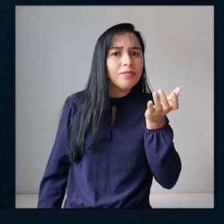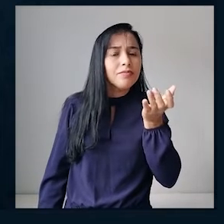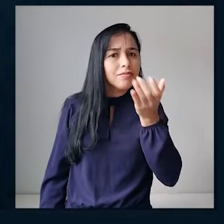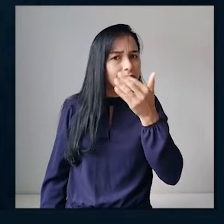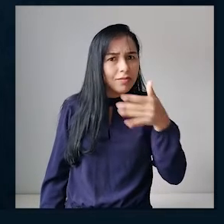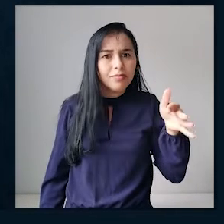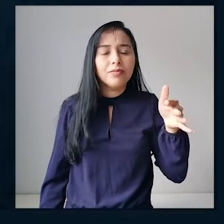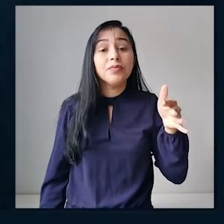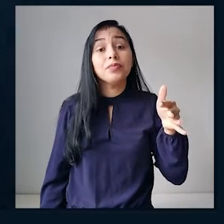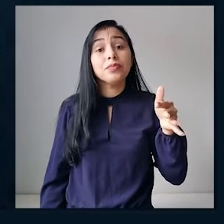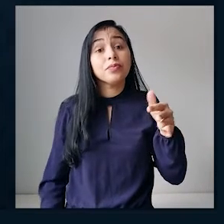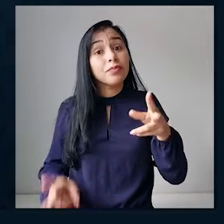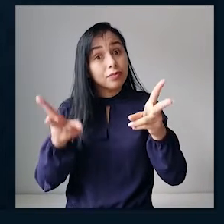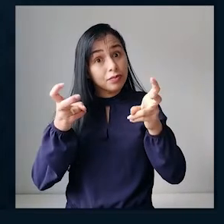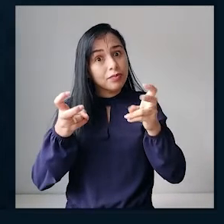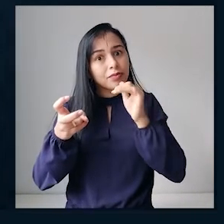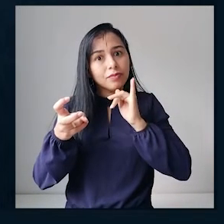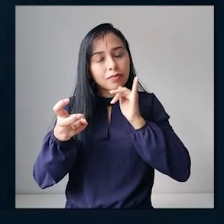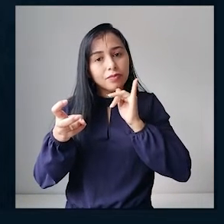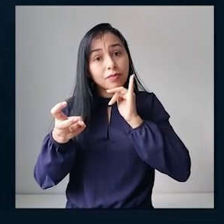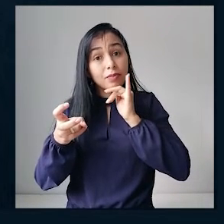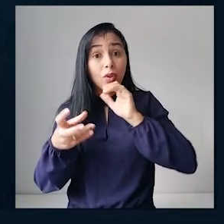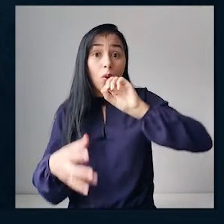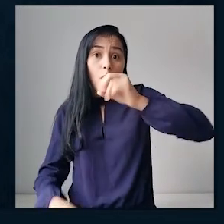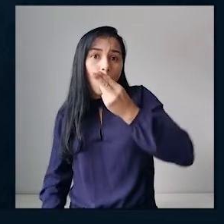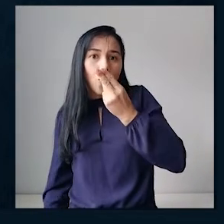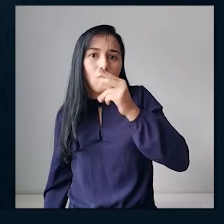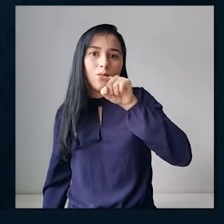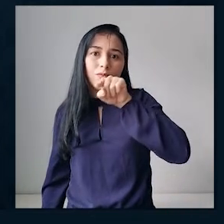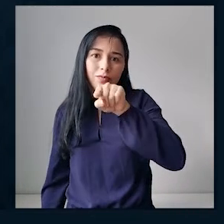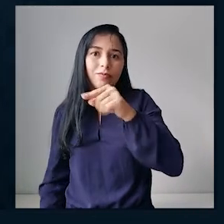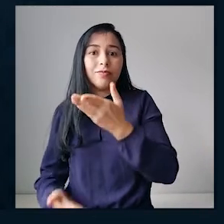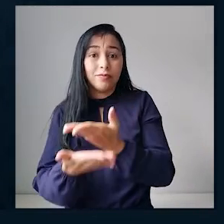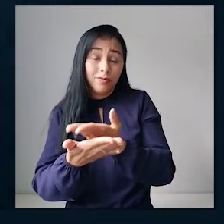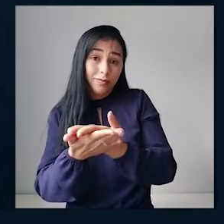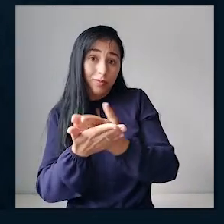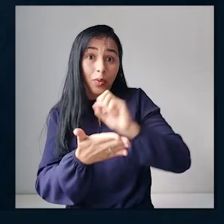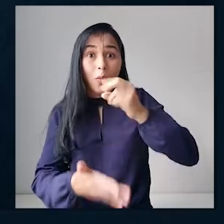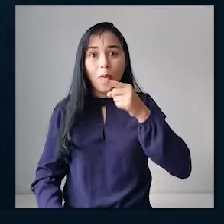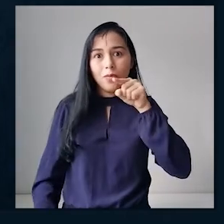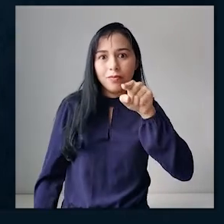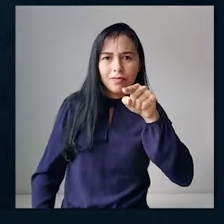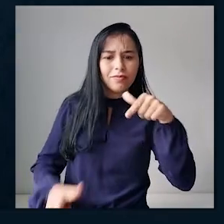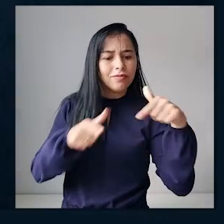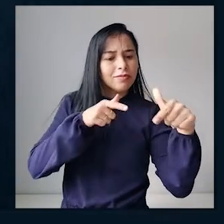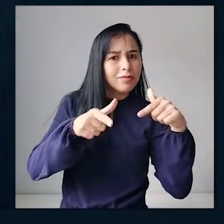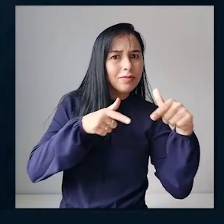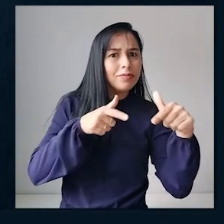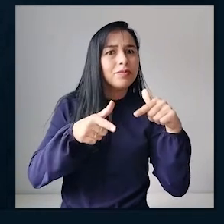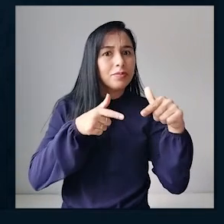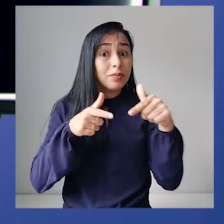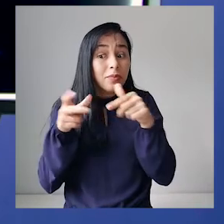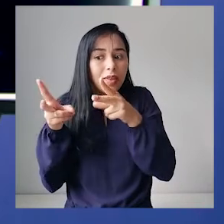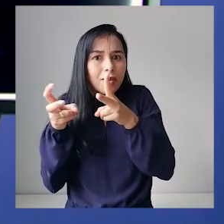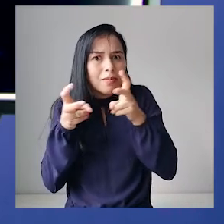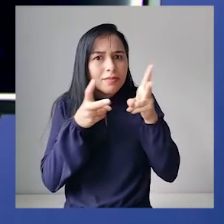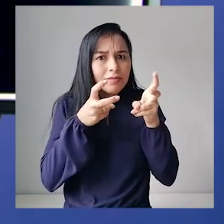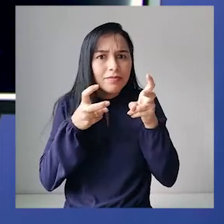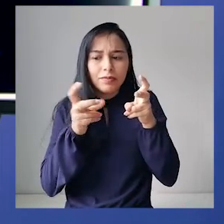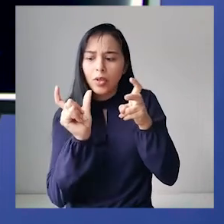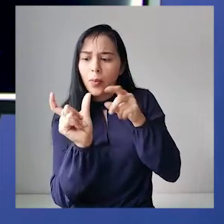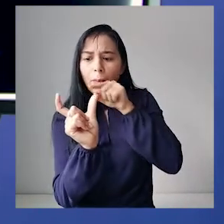etc. Nesse exemplo aqui, ou você estuda ou você trabalha. Percebam que as